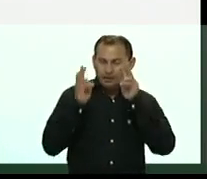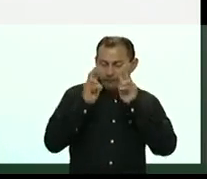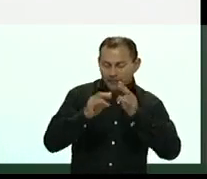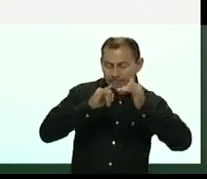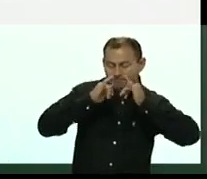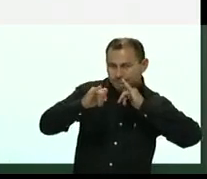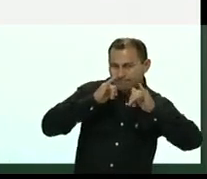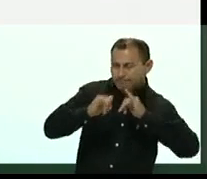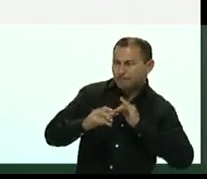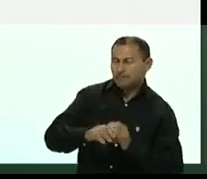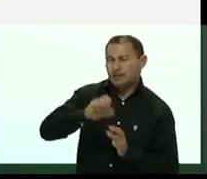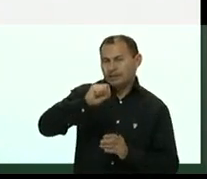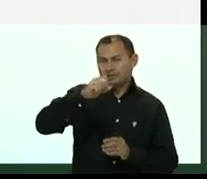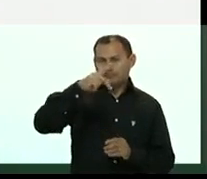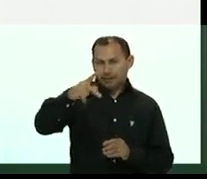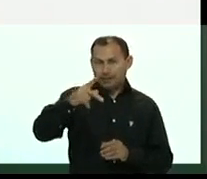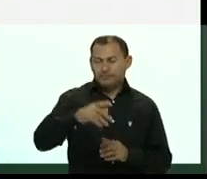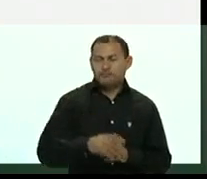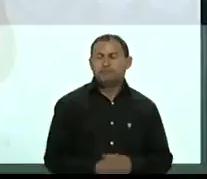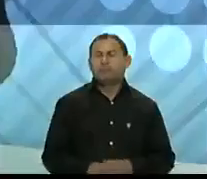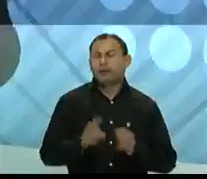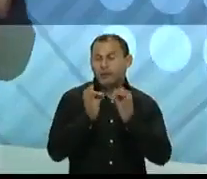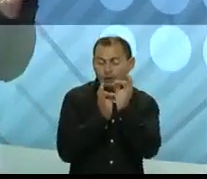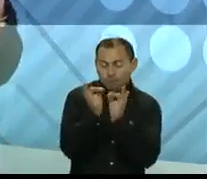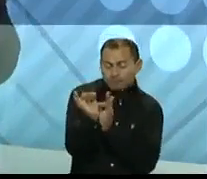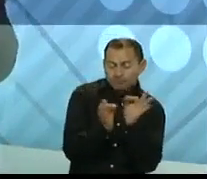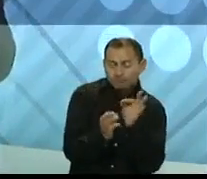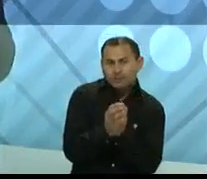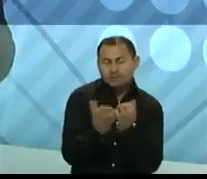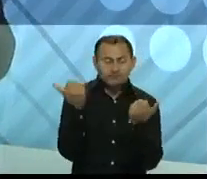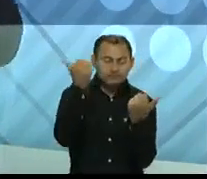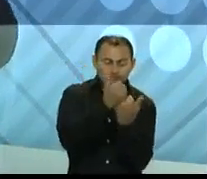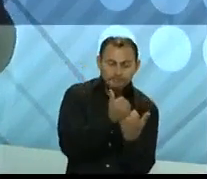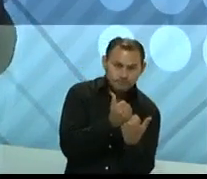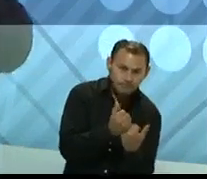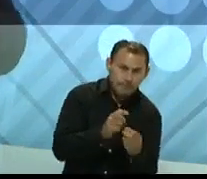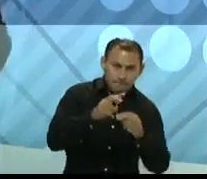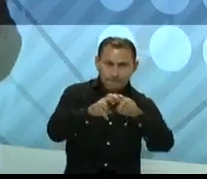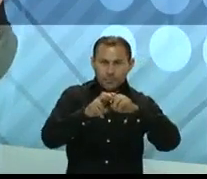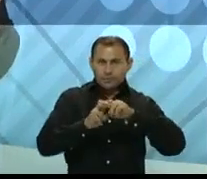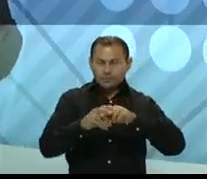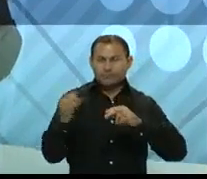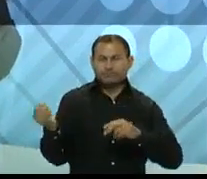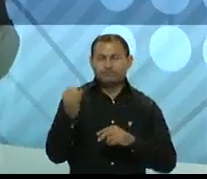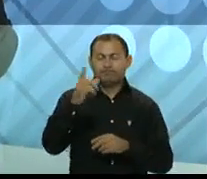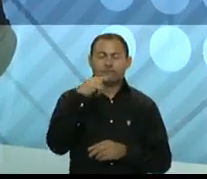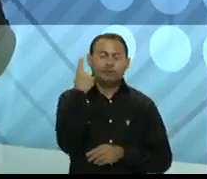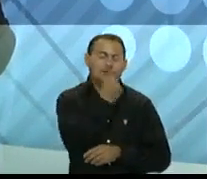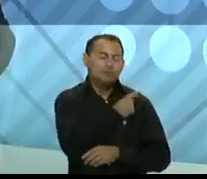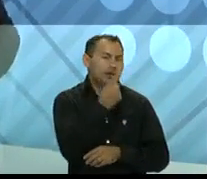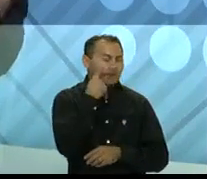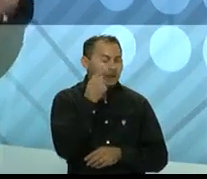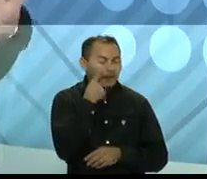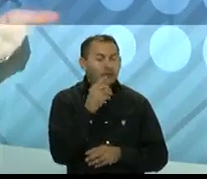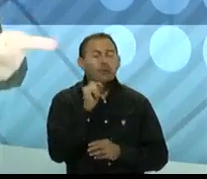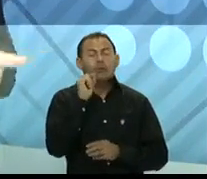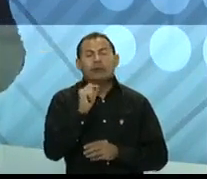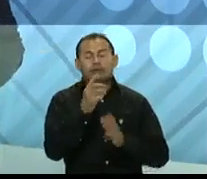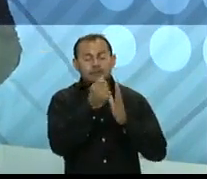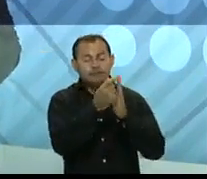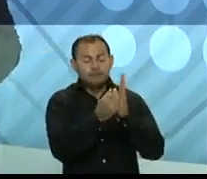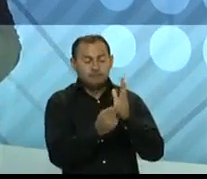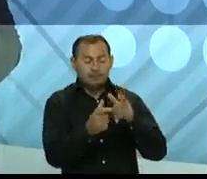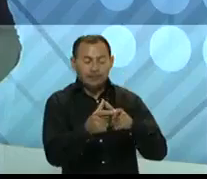as informações da situação problema, organizamos e fomos substituindo. Por isso, a importância de nós identificarmos o que é taxa